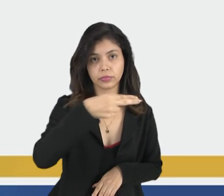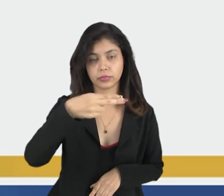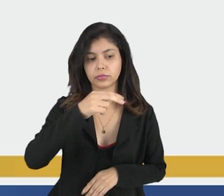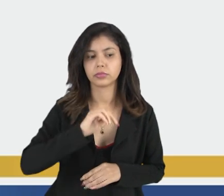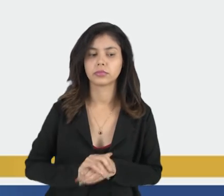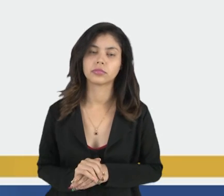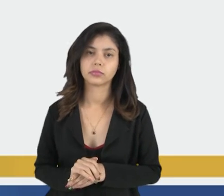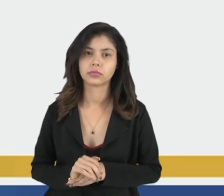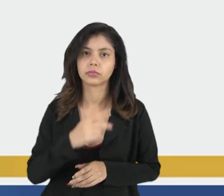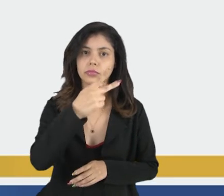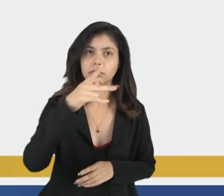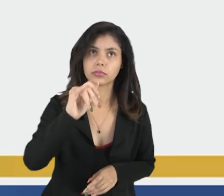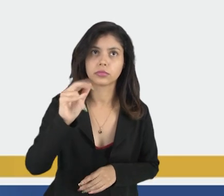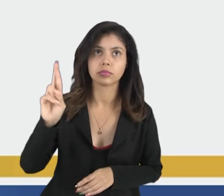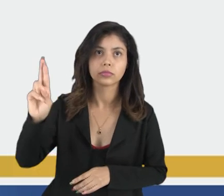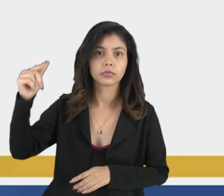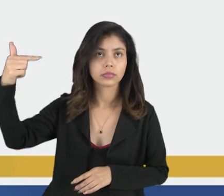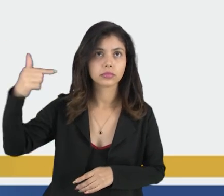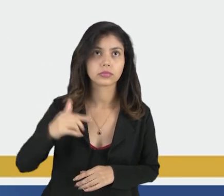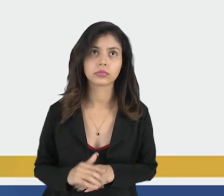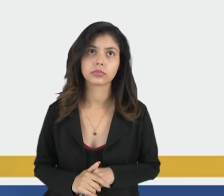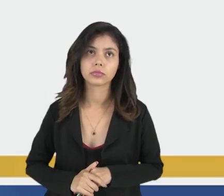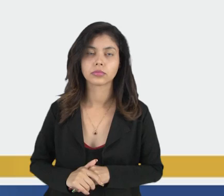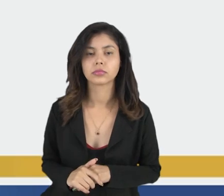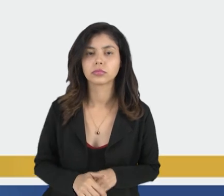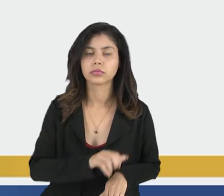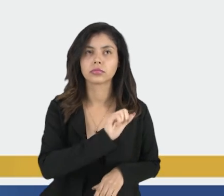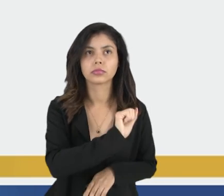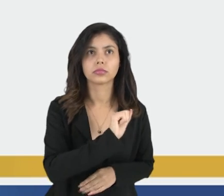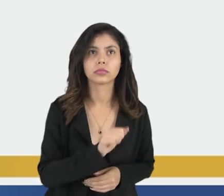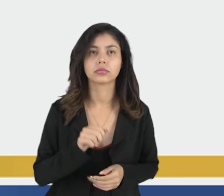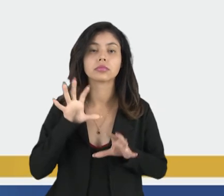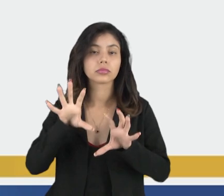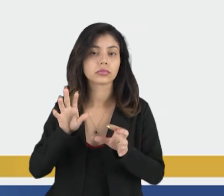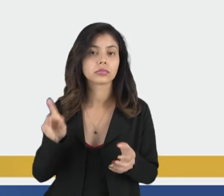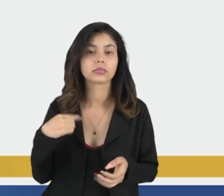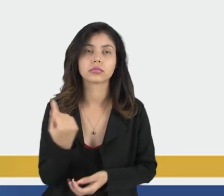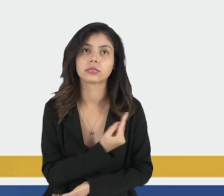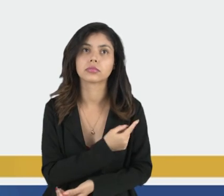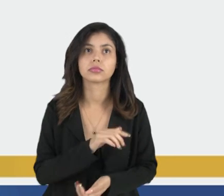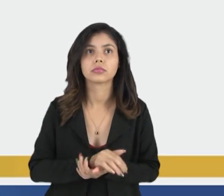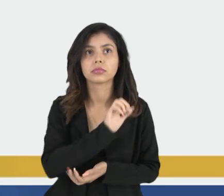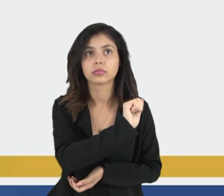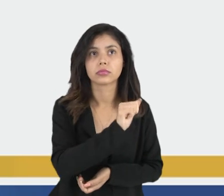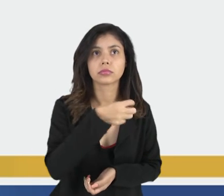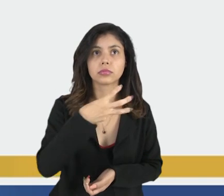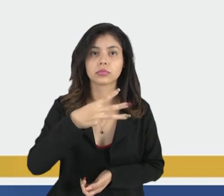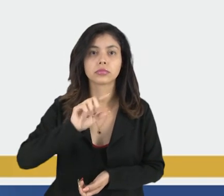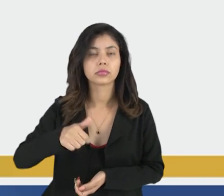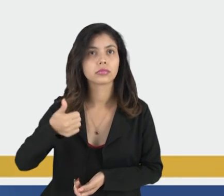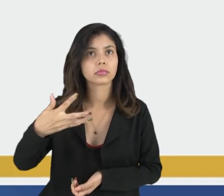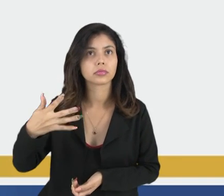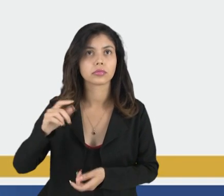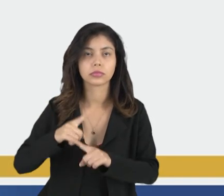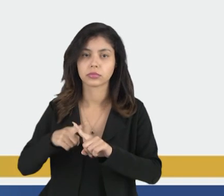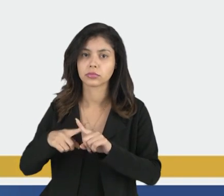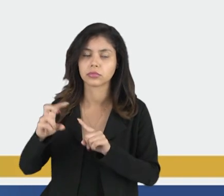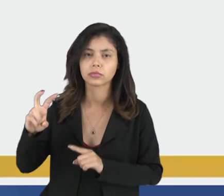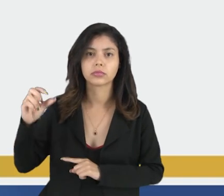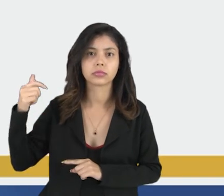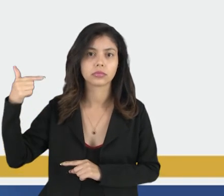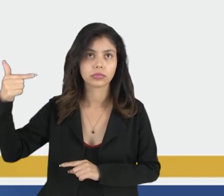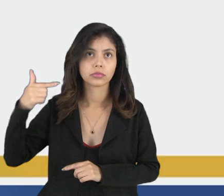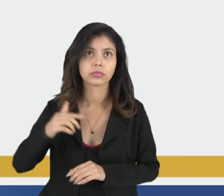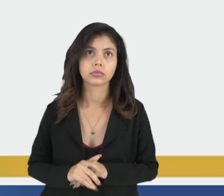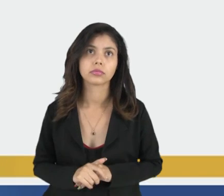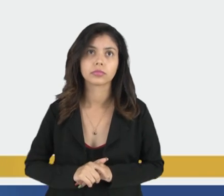O A azul é igual a πr ao quadrado. Assim, nós vamos ter A igual a 3,14 vezes 5 ao